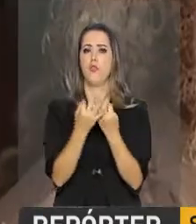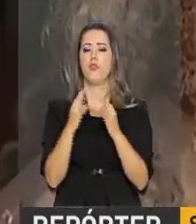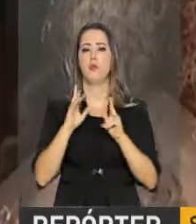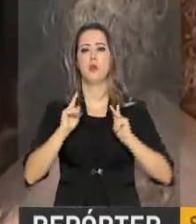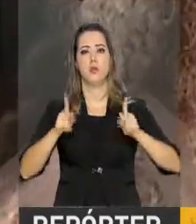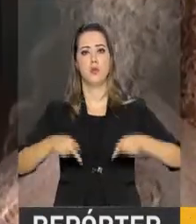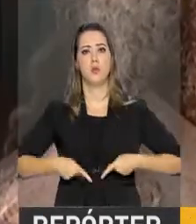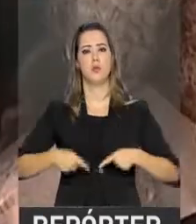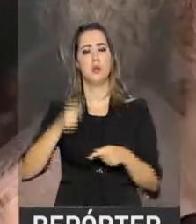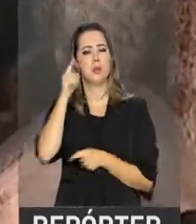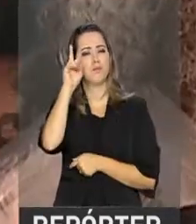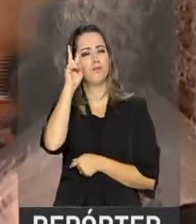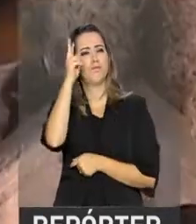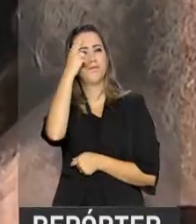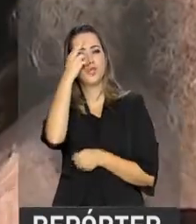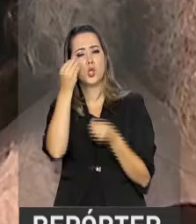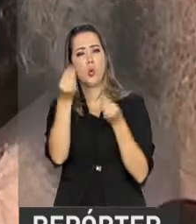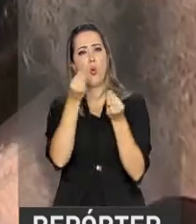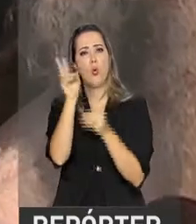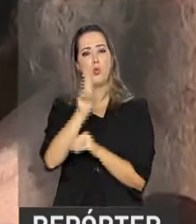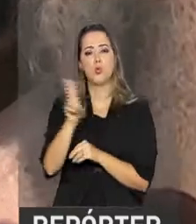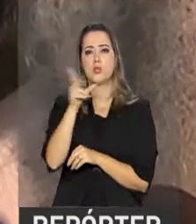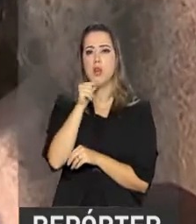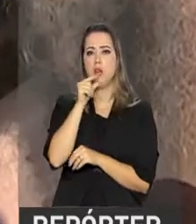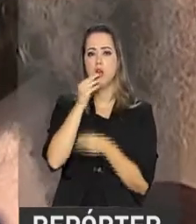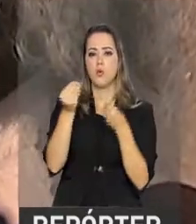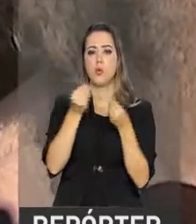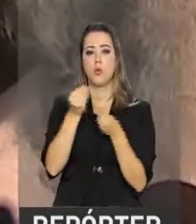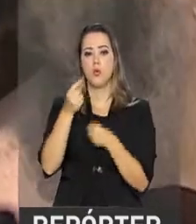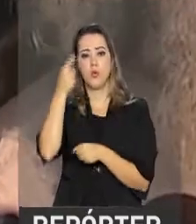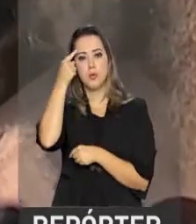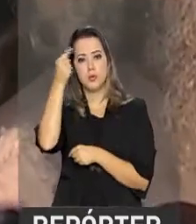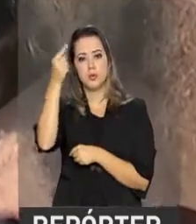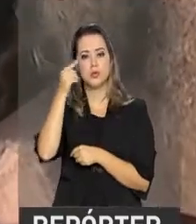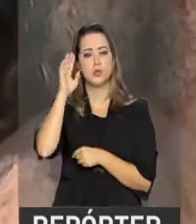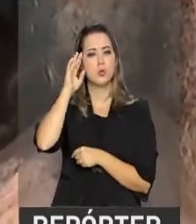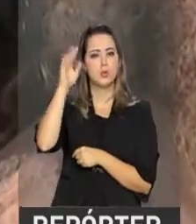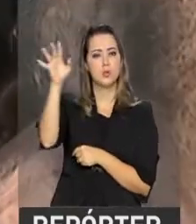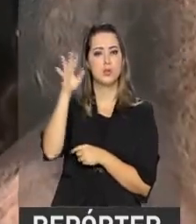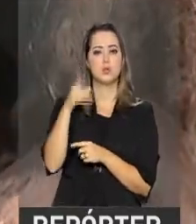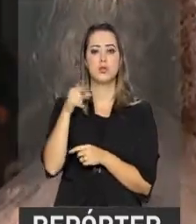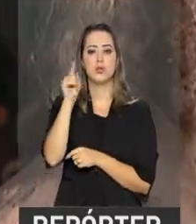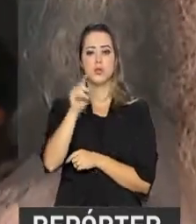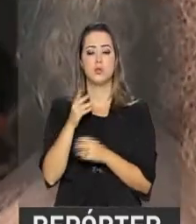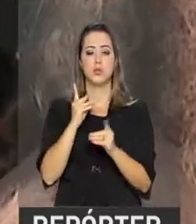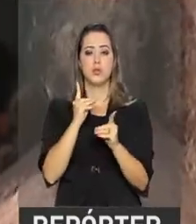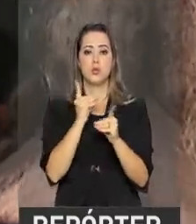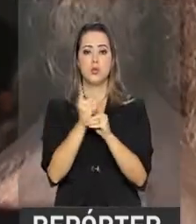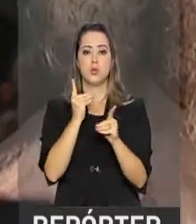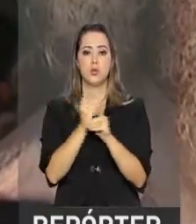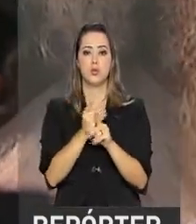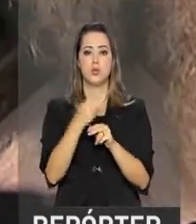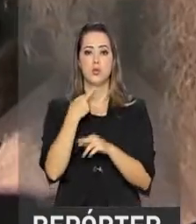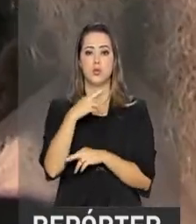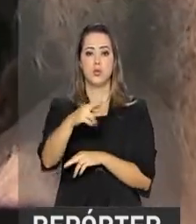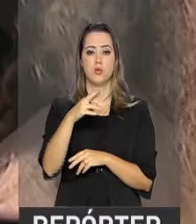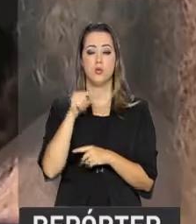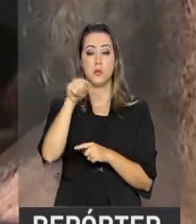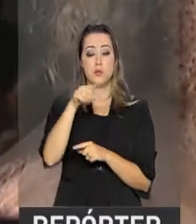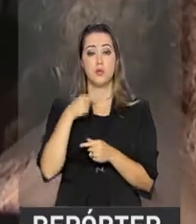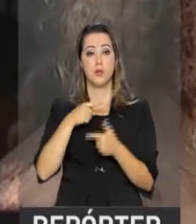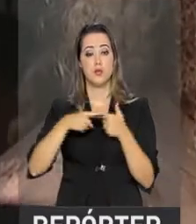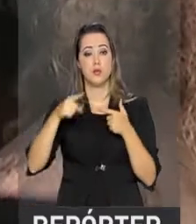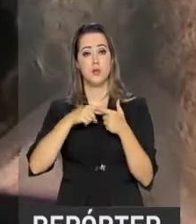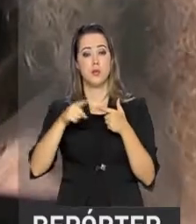água como é que a gente pode usar nossa inteligência nossa criatividade para encontrarmos soluções para esse grande